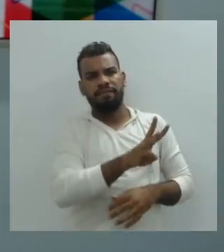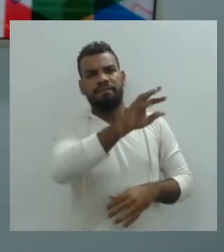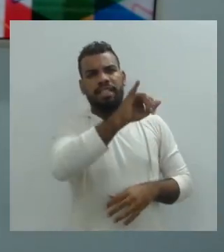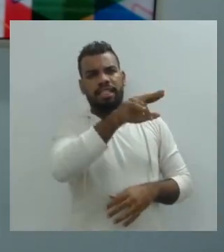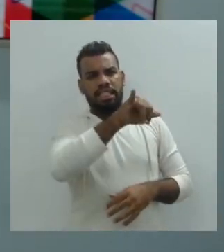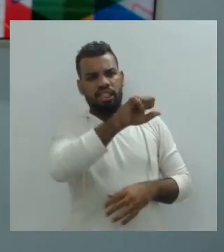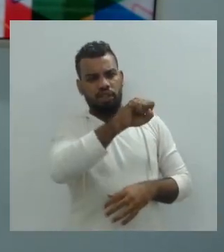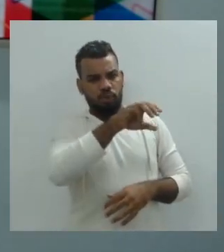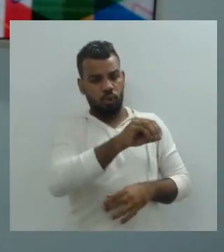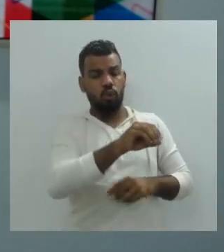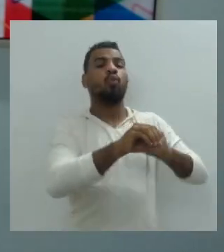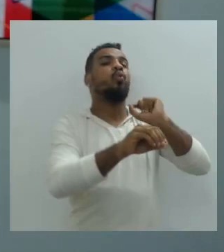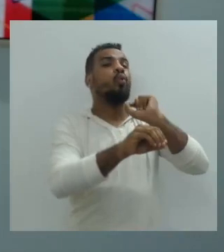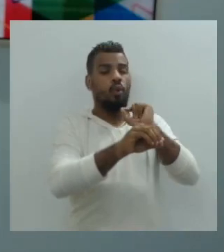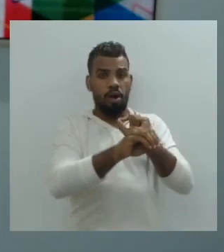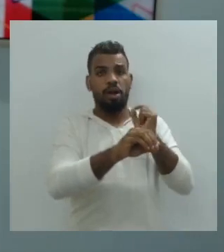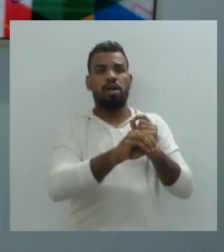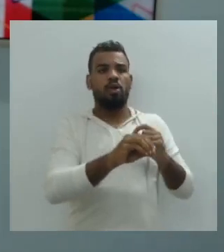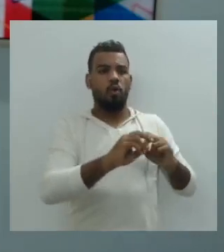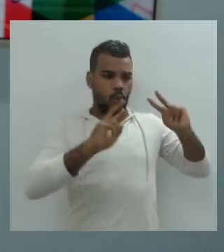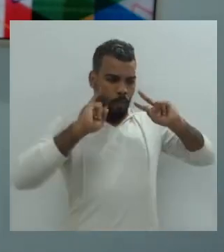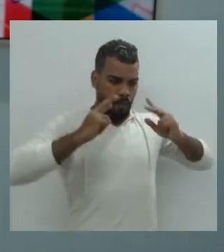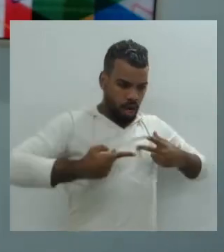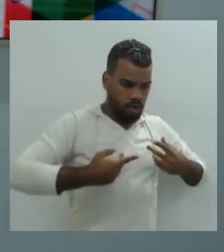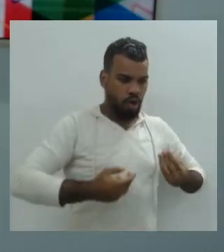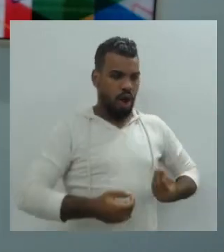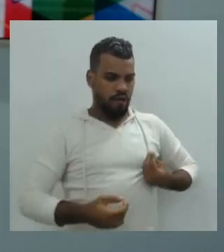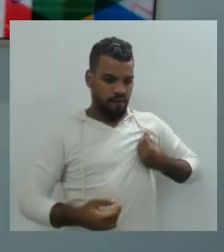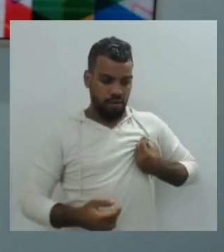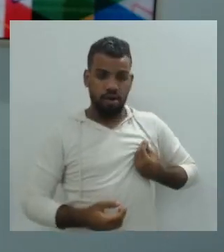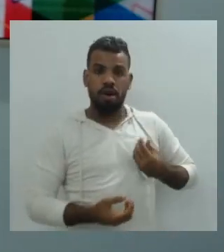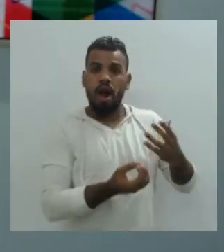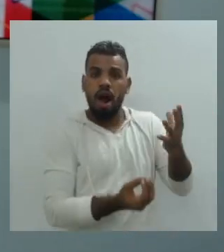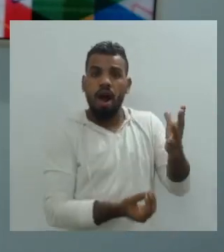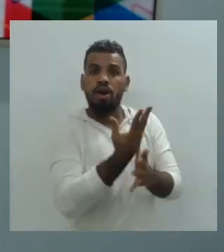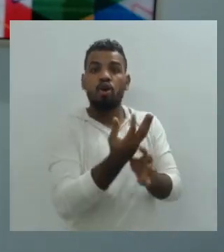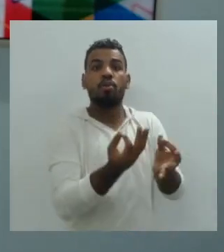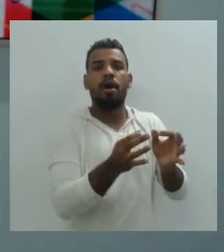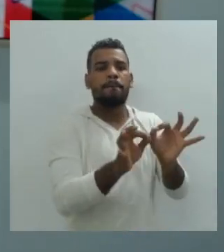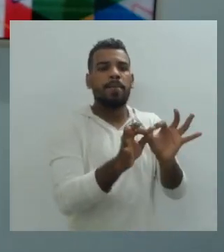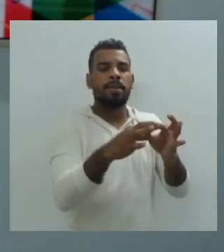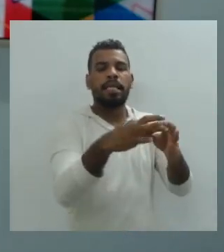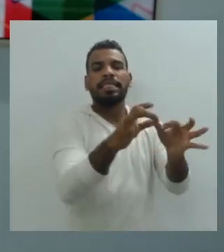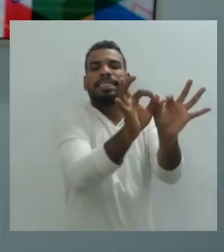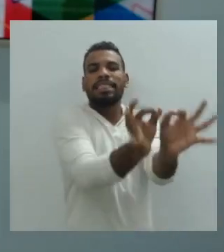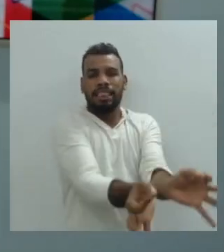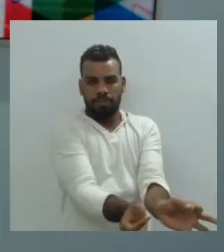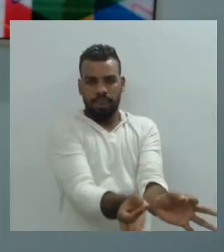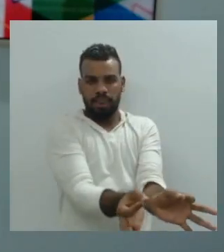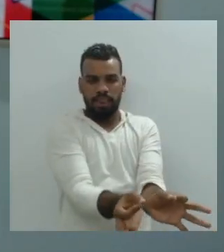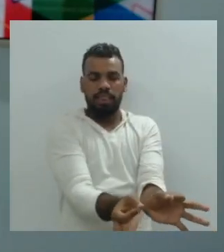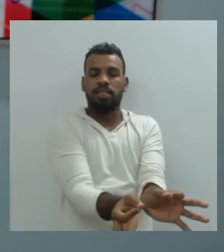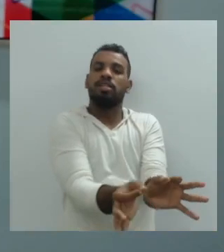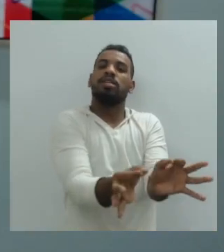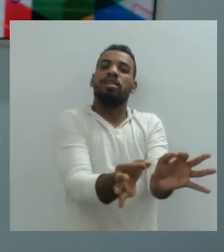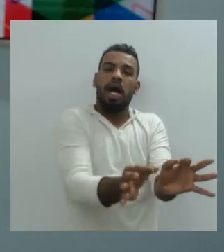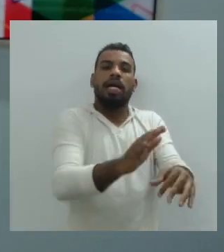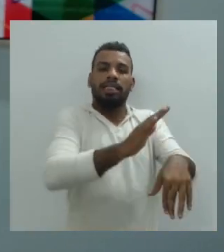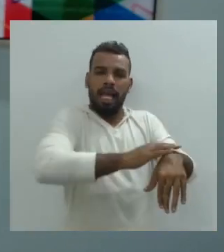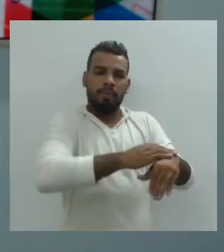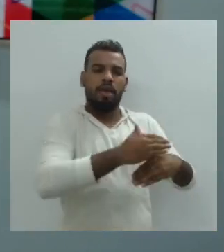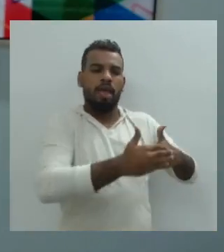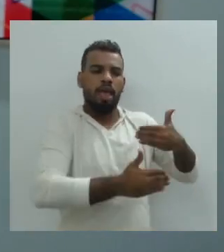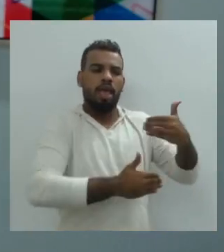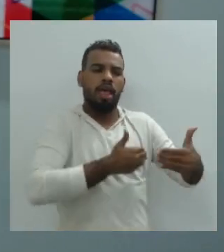ser humano e os demais seres vivos originaram-se de organismos mais simples, que com o passar do